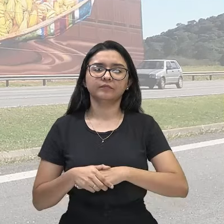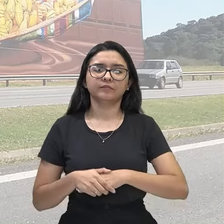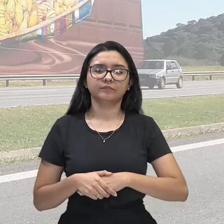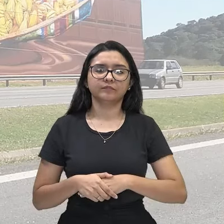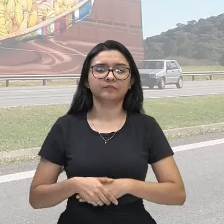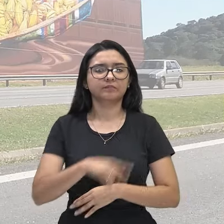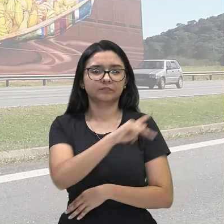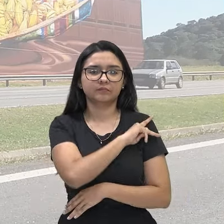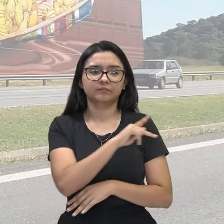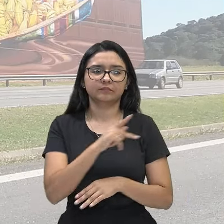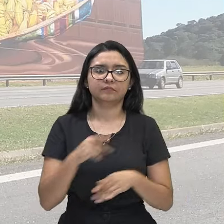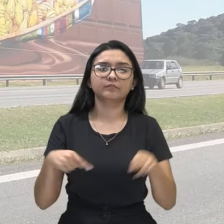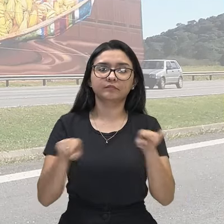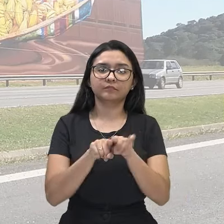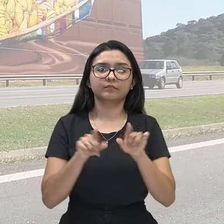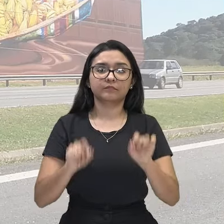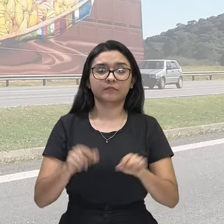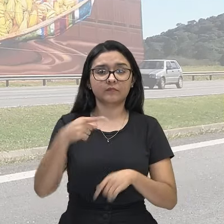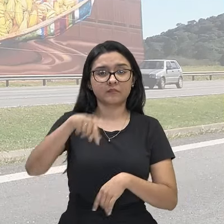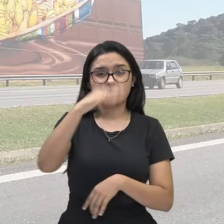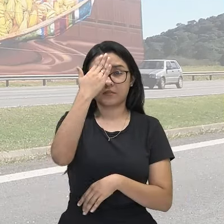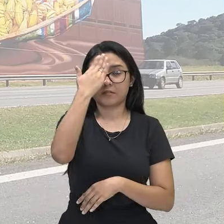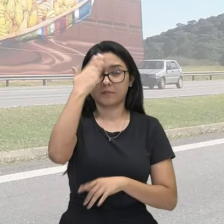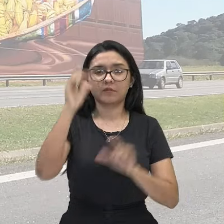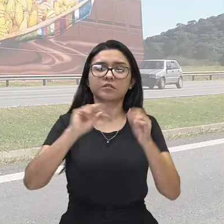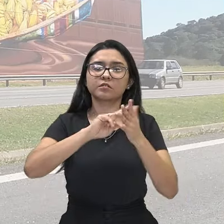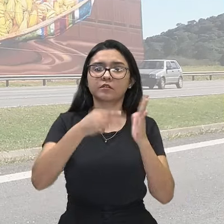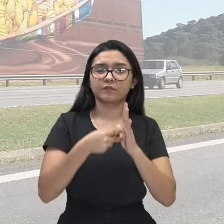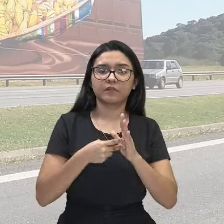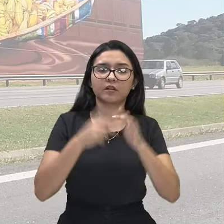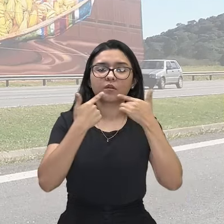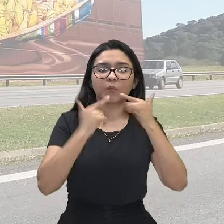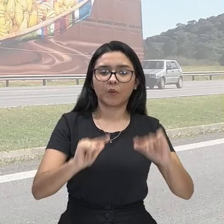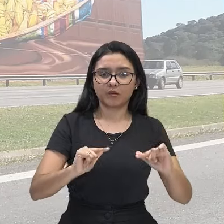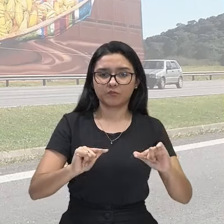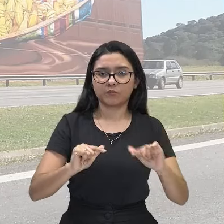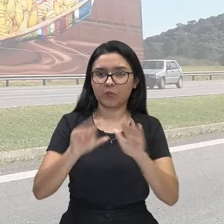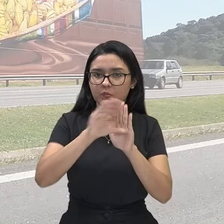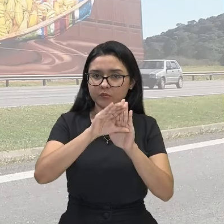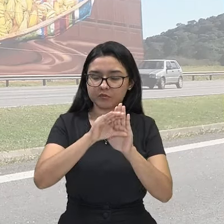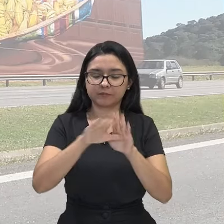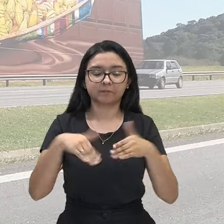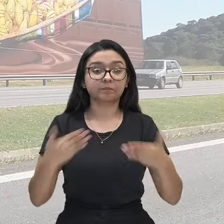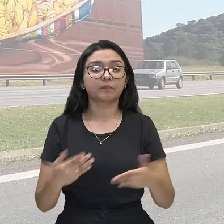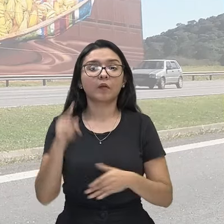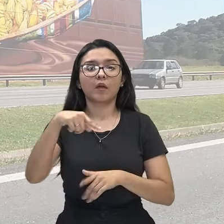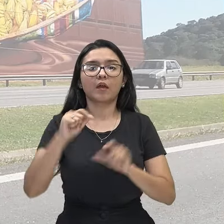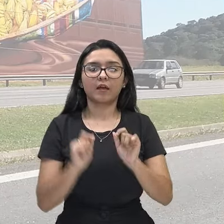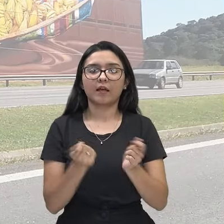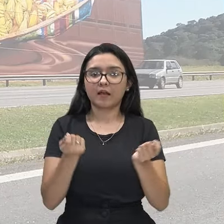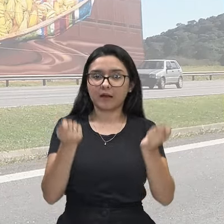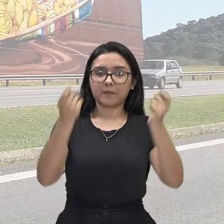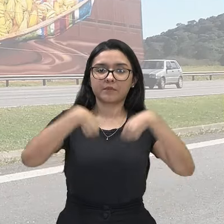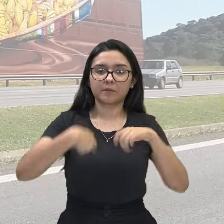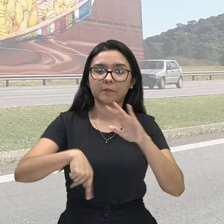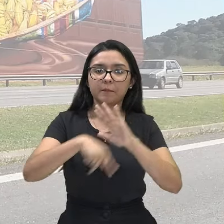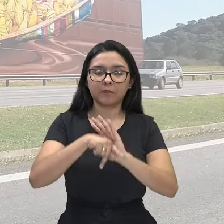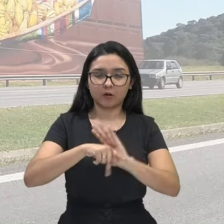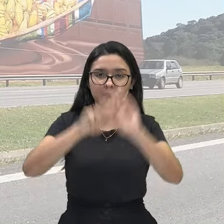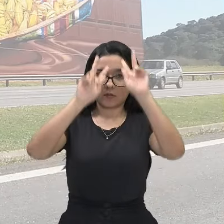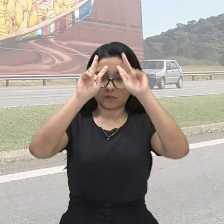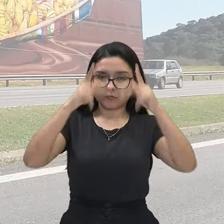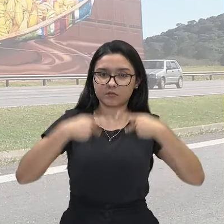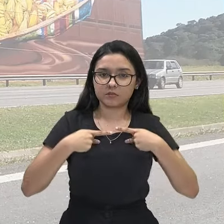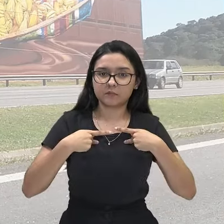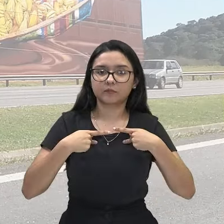linguagem? Você sabe o que é linguagem? Podemos definir linguagem assim, ó. É a capacidade específica dos seres humanos